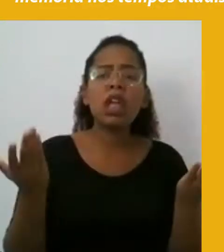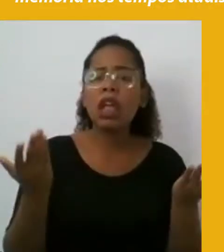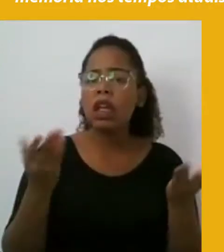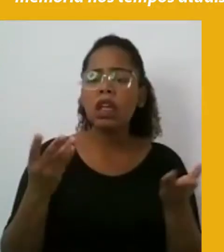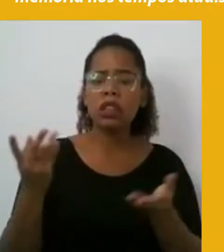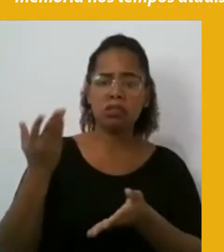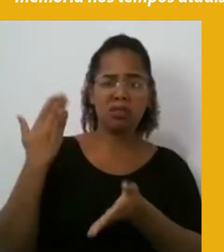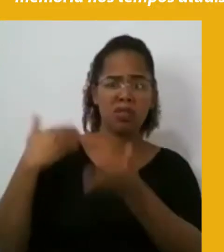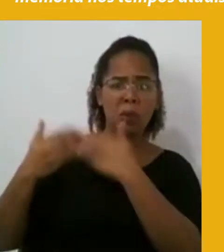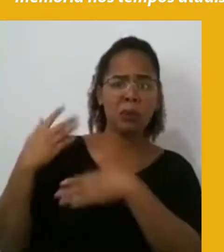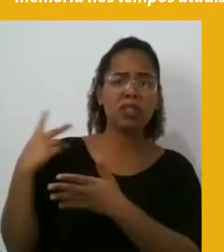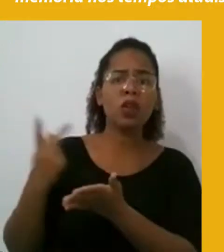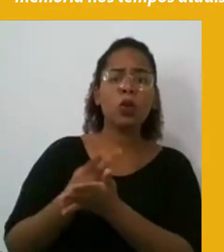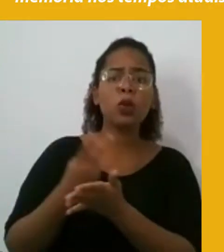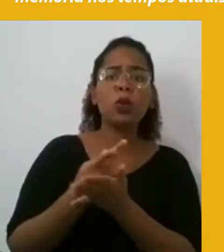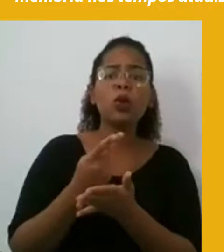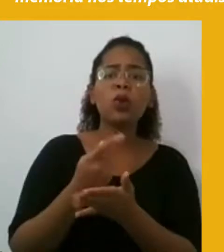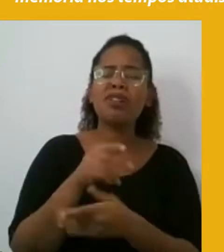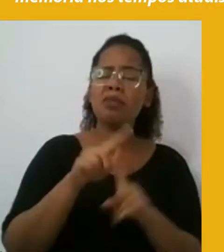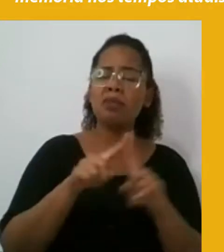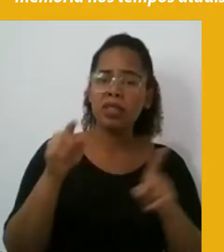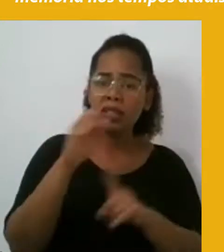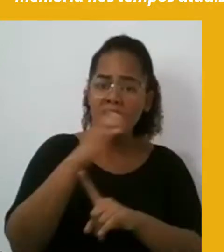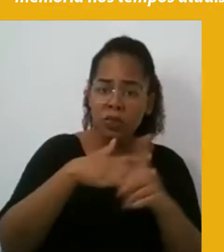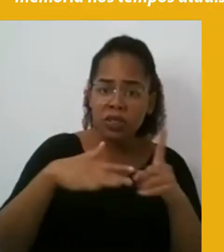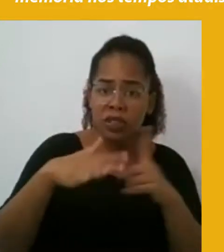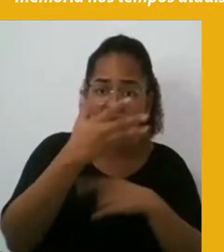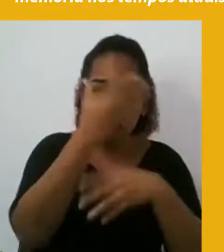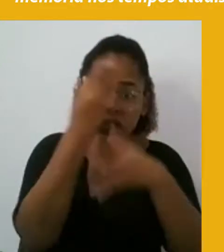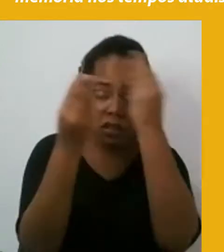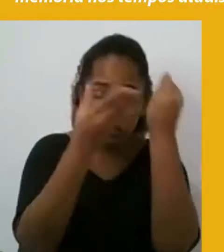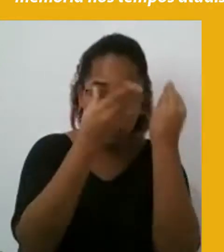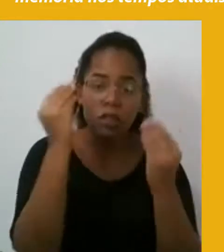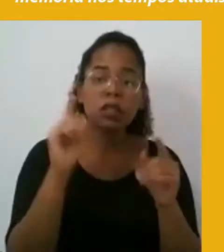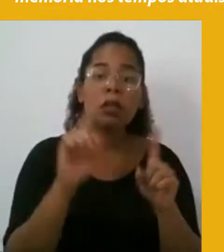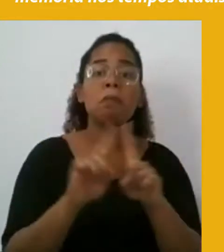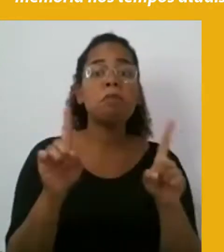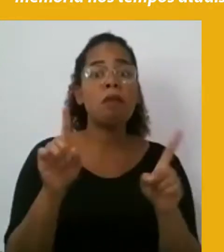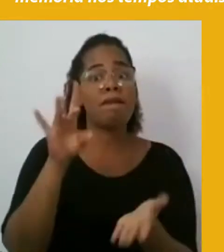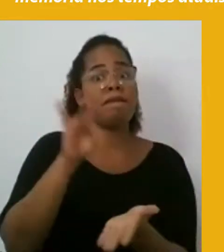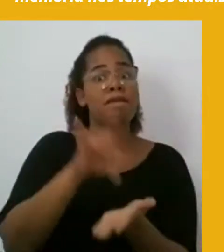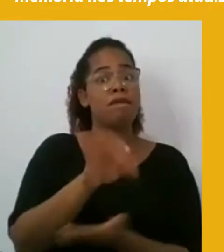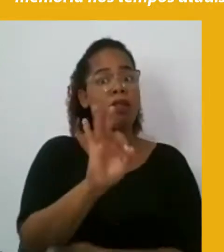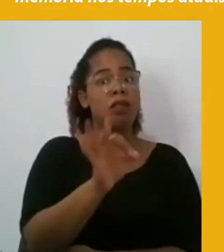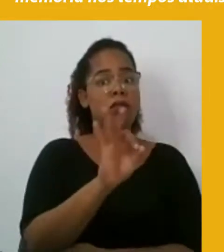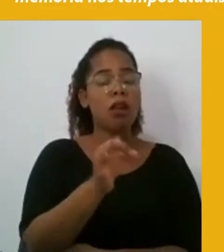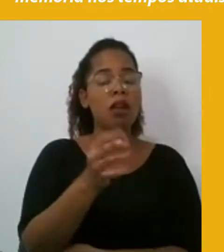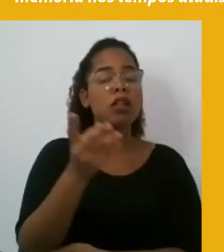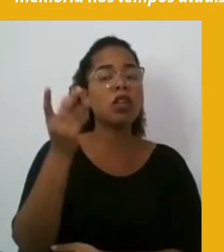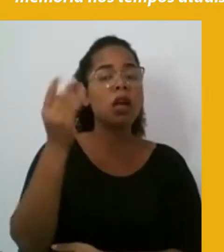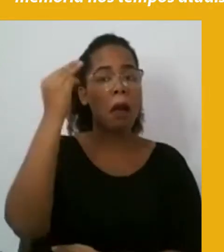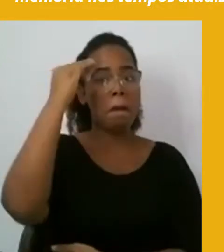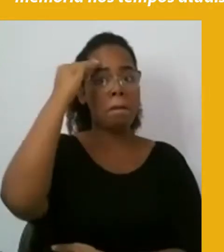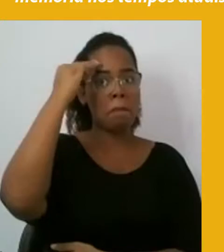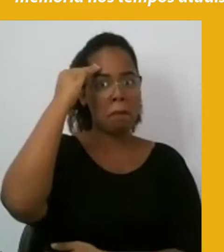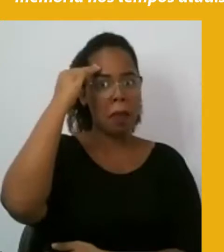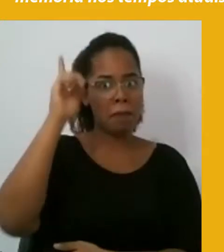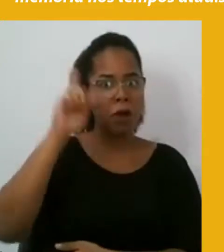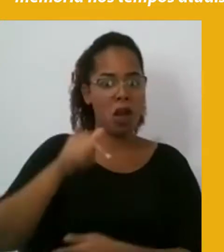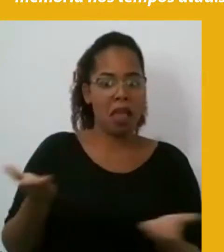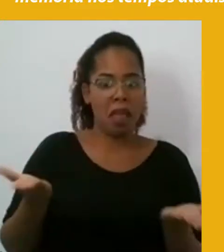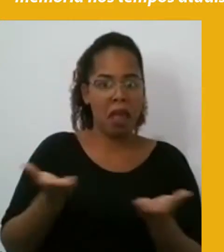que a memória de um determinado evento histórico, ela é construída durante, né? A memória não é um